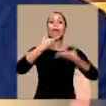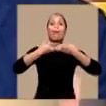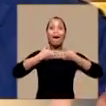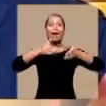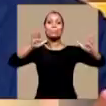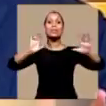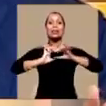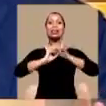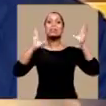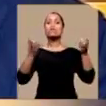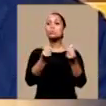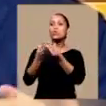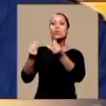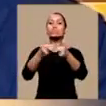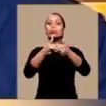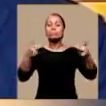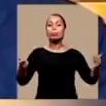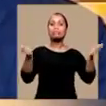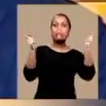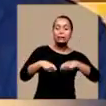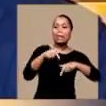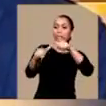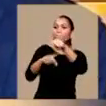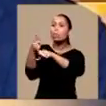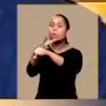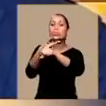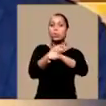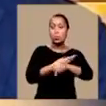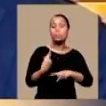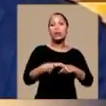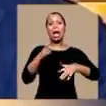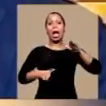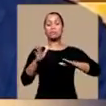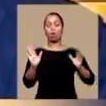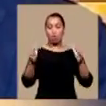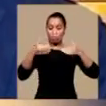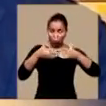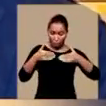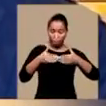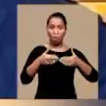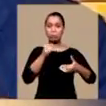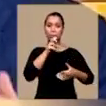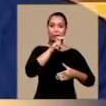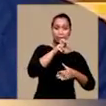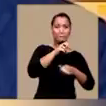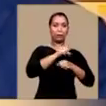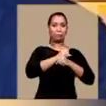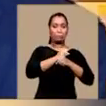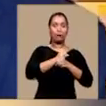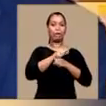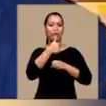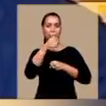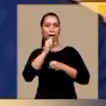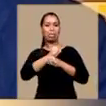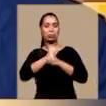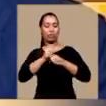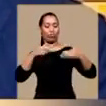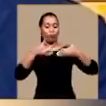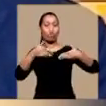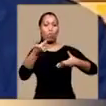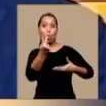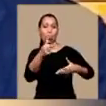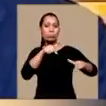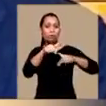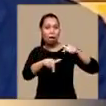abrir o leque de possibilidades na hora de buscar uma nova vaga. Porque às vezes ela ficou lá, sei lá, 5, 10, 15 anos